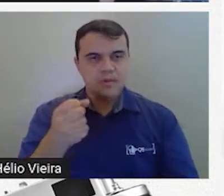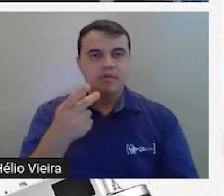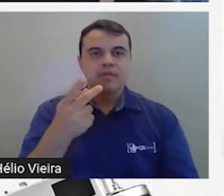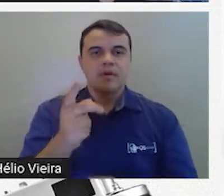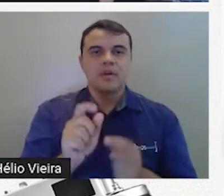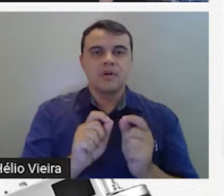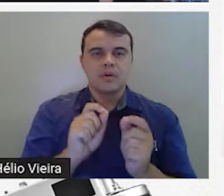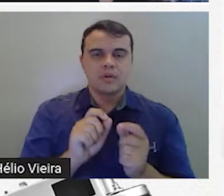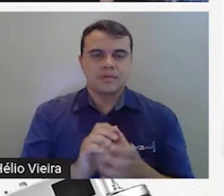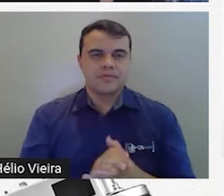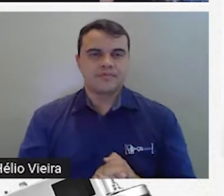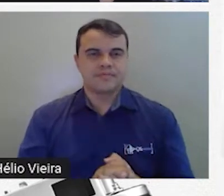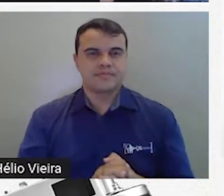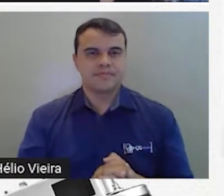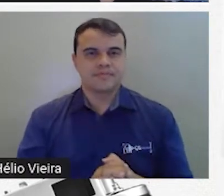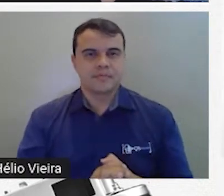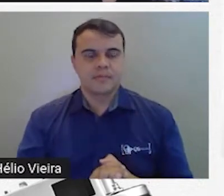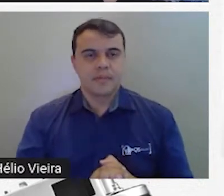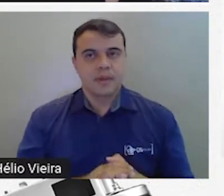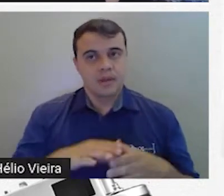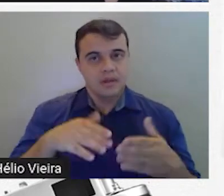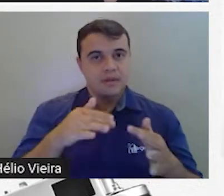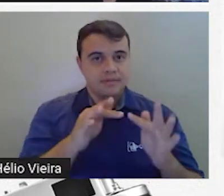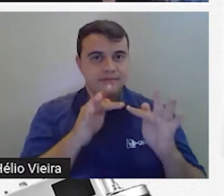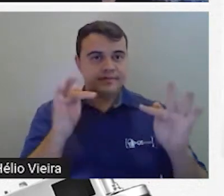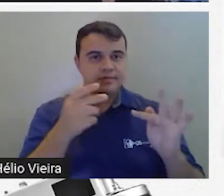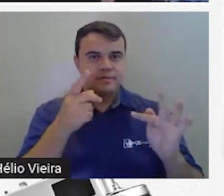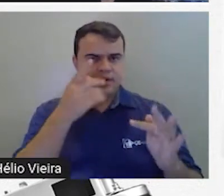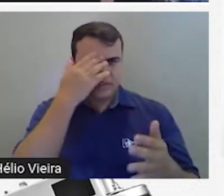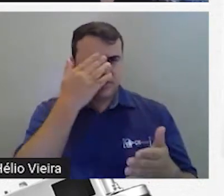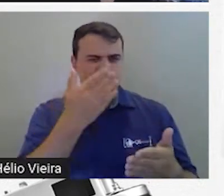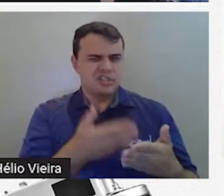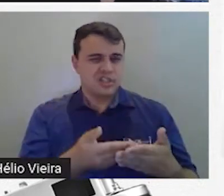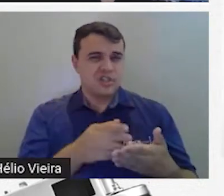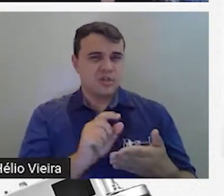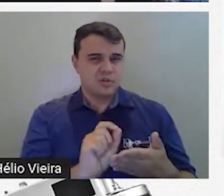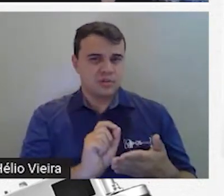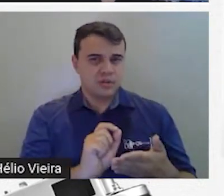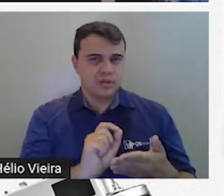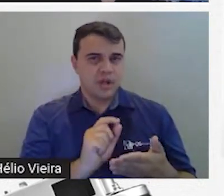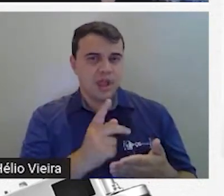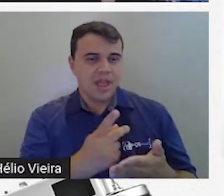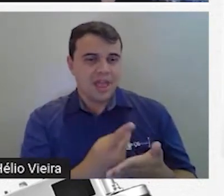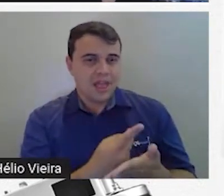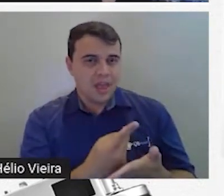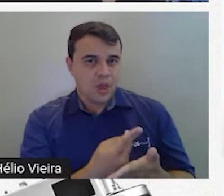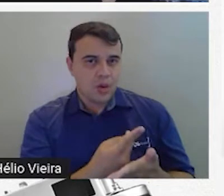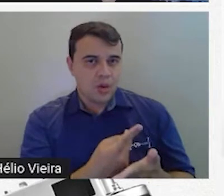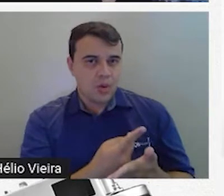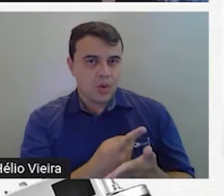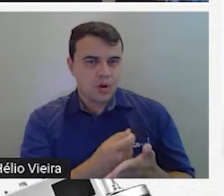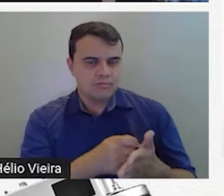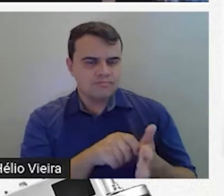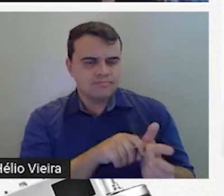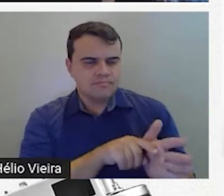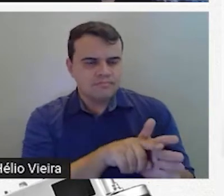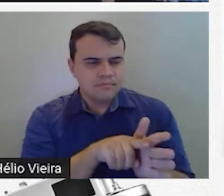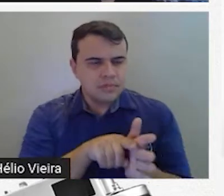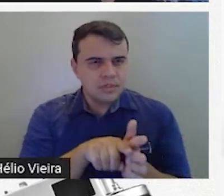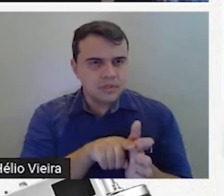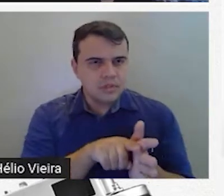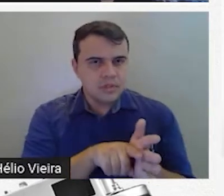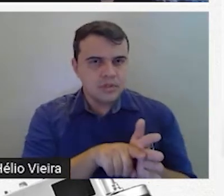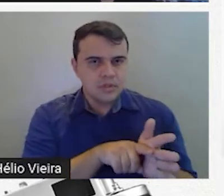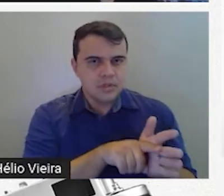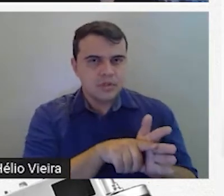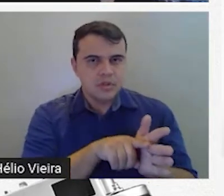sobre... Bom, a frase diz: acredito que é no erro, na exploração e no domínio